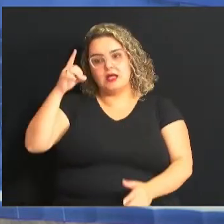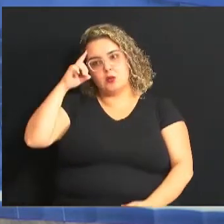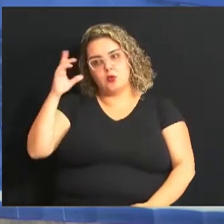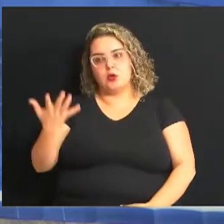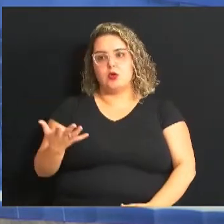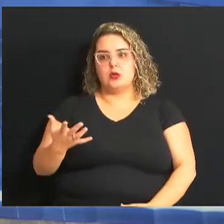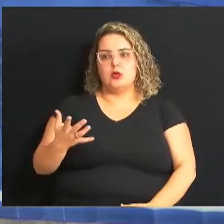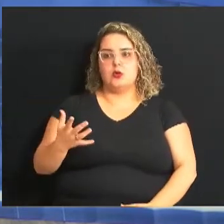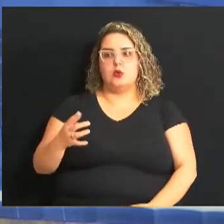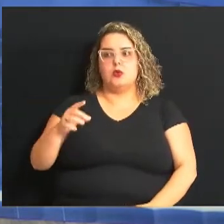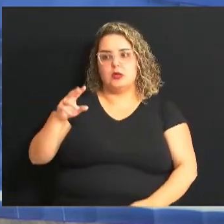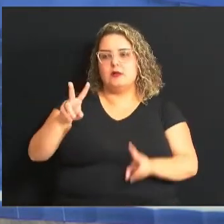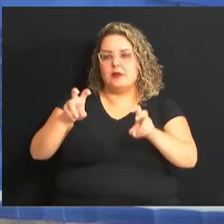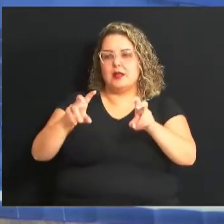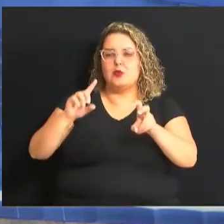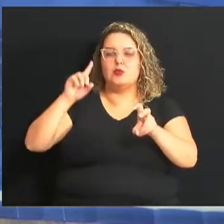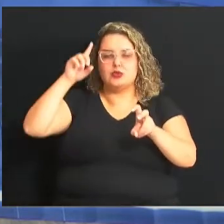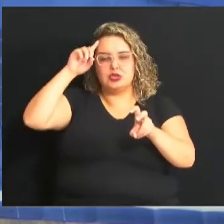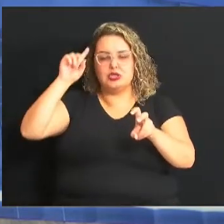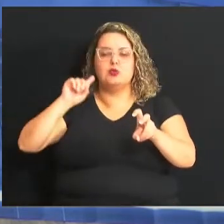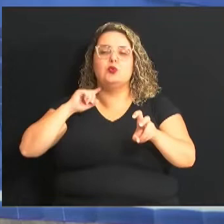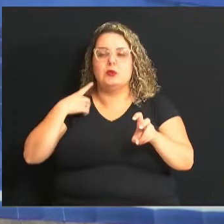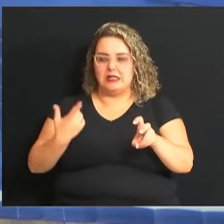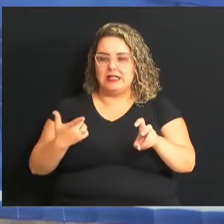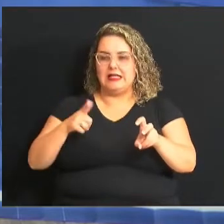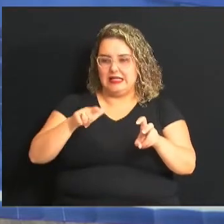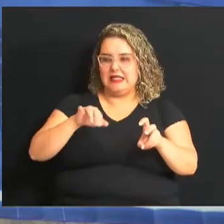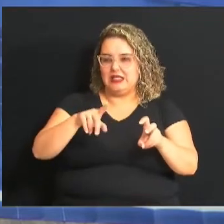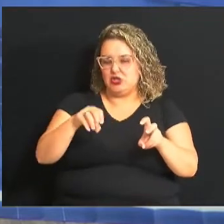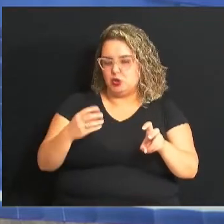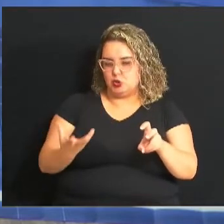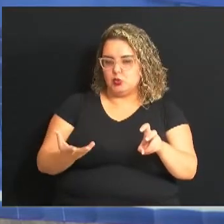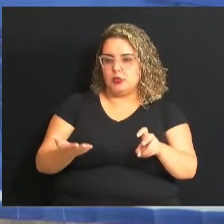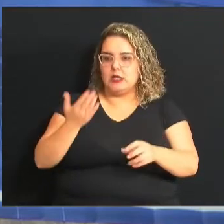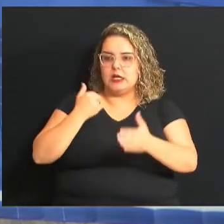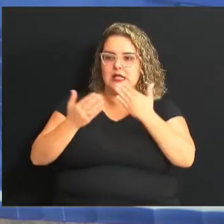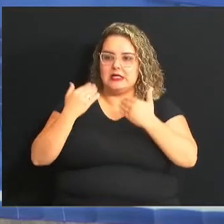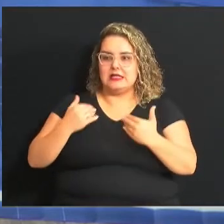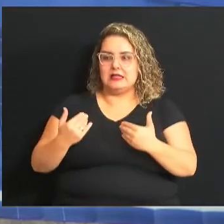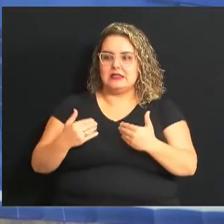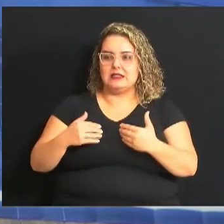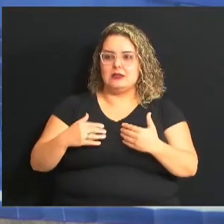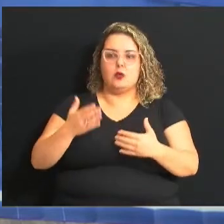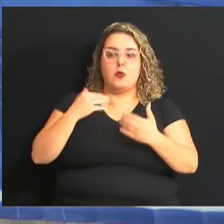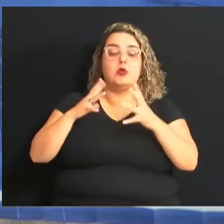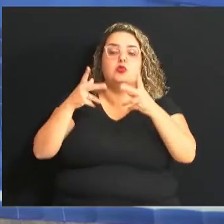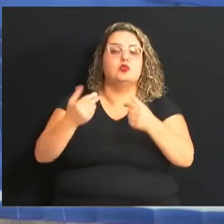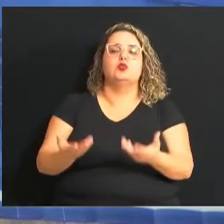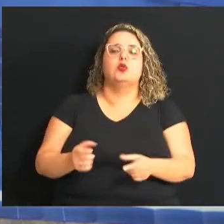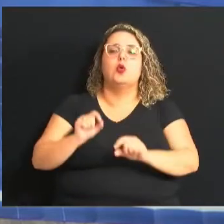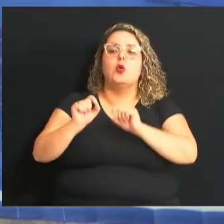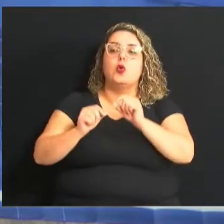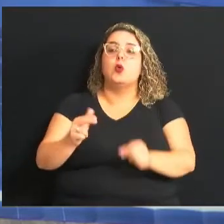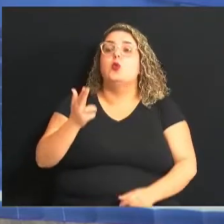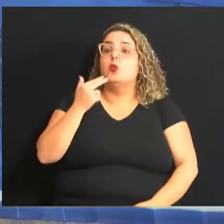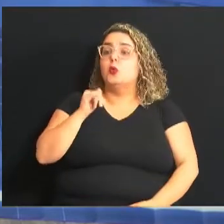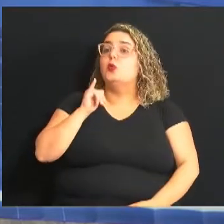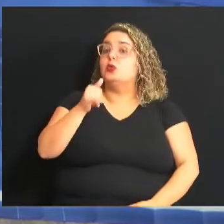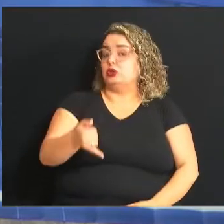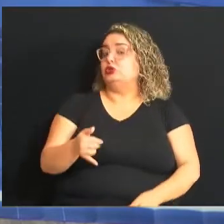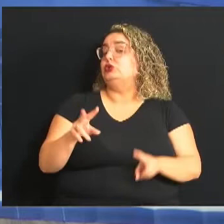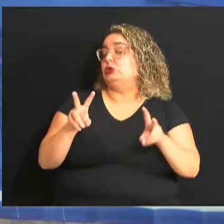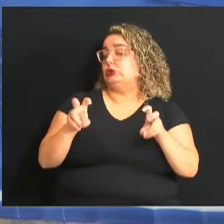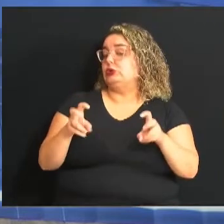né, do lixo. Esse dia do lixo ou essa refeição do lixo O que os nutricionistas dizem sobre